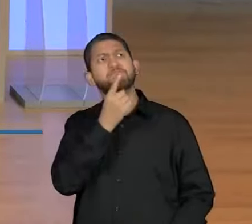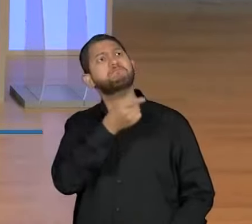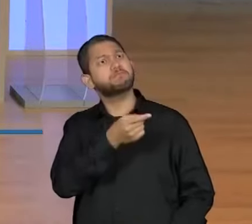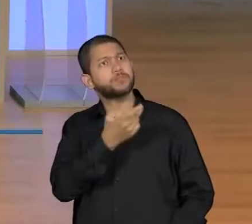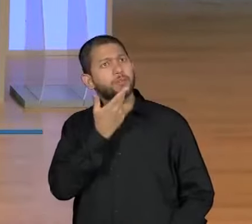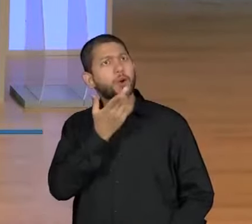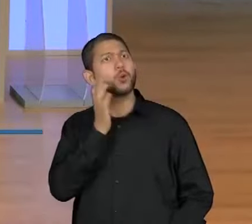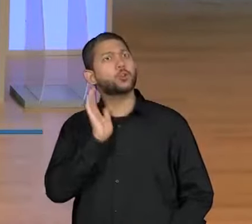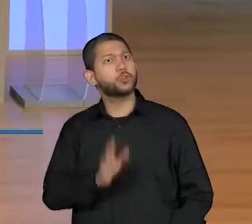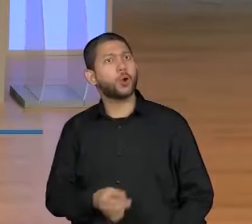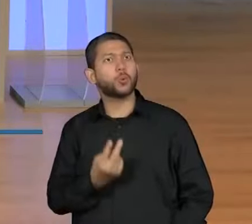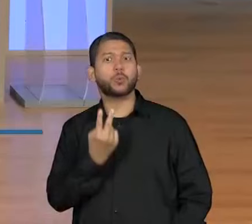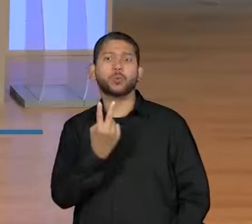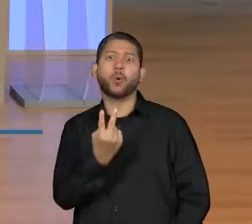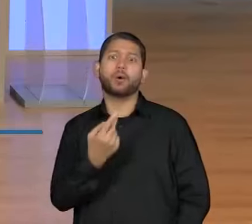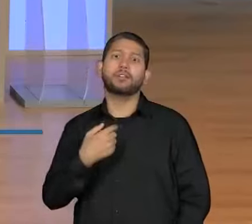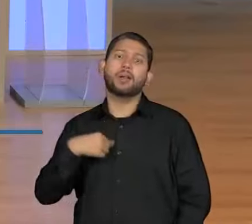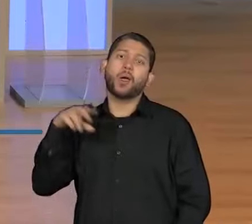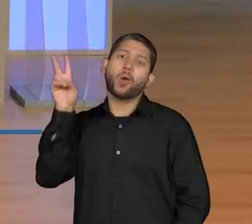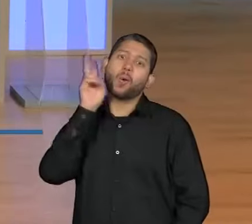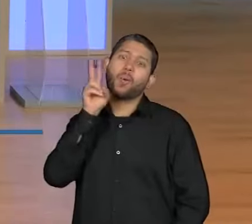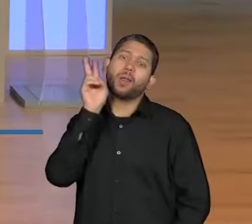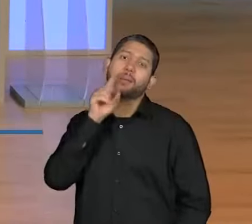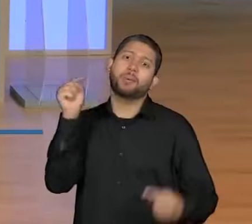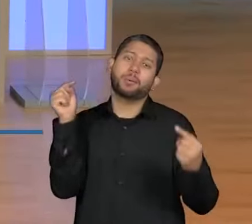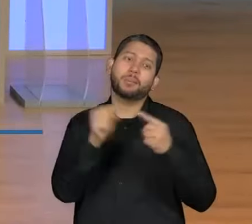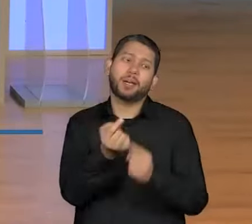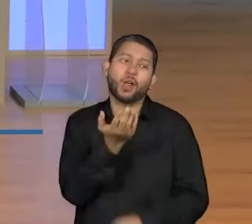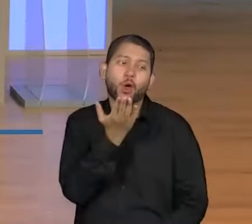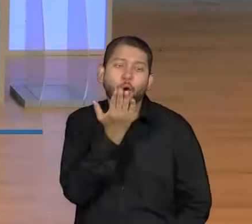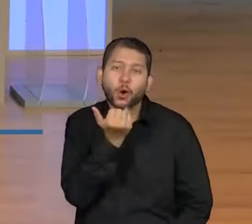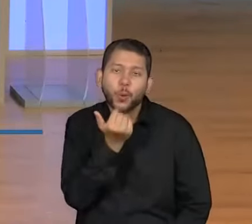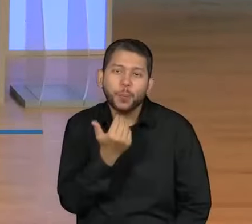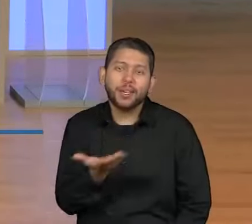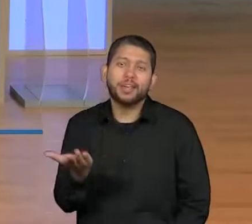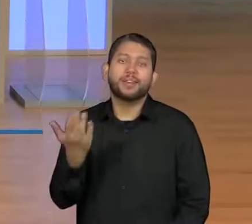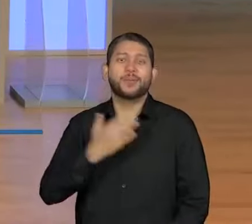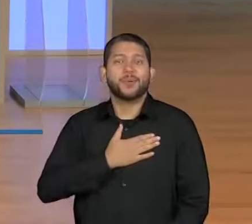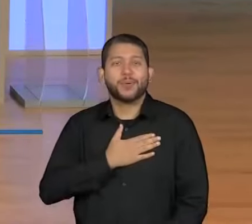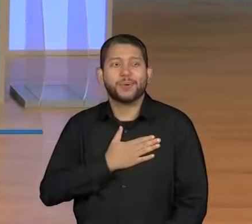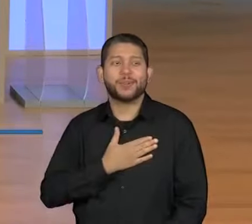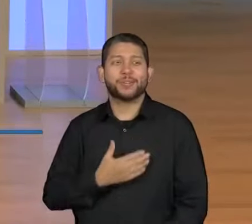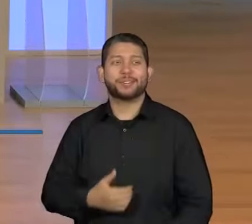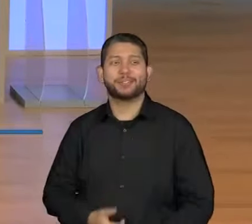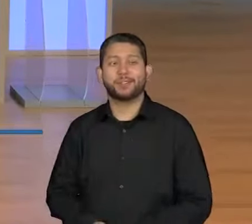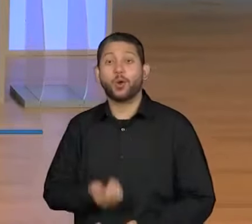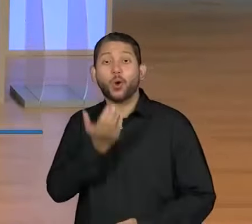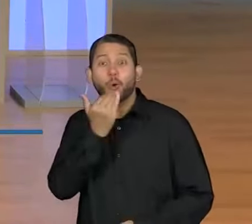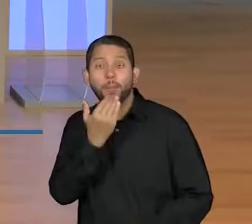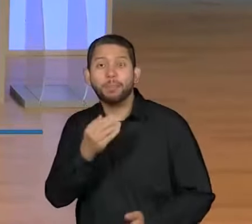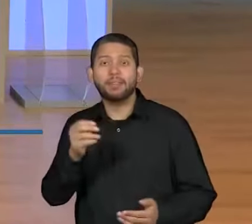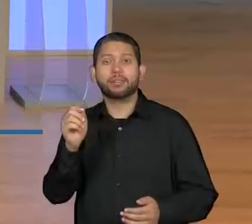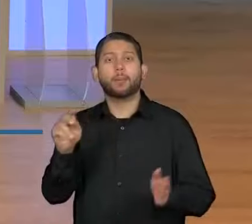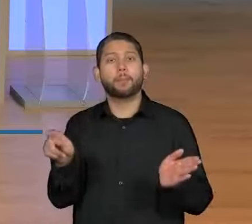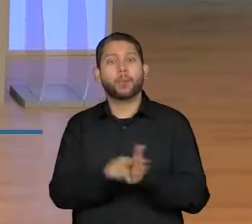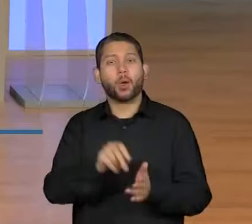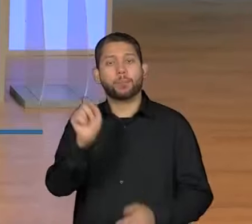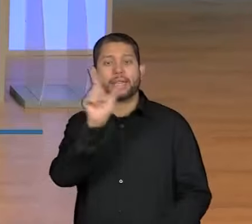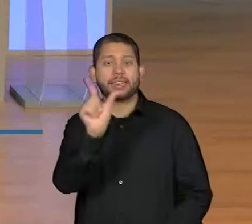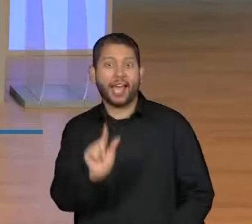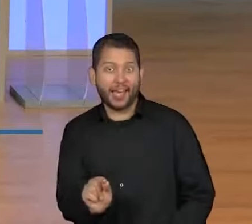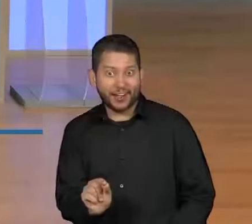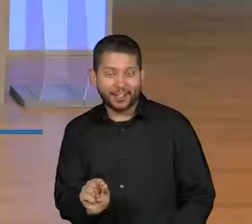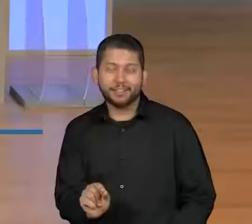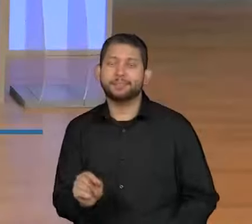dois bairros que você citou, já me lembraram comida. E as duas que eu gosto muito, hein? Comidinha italiana e também ali